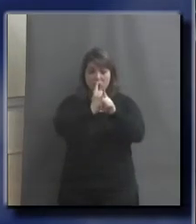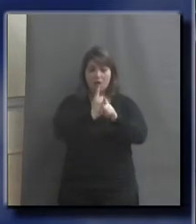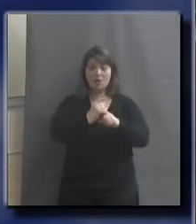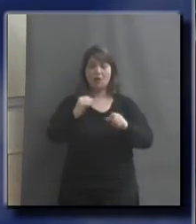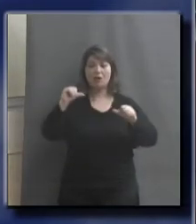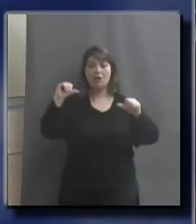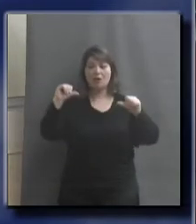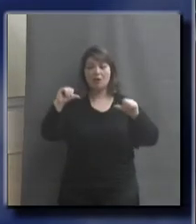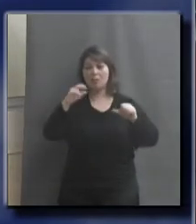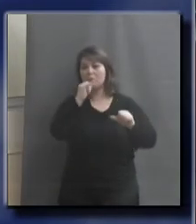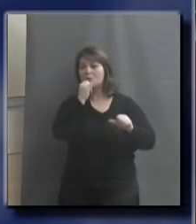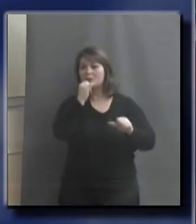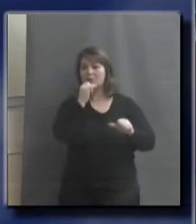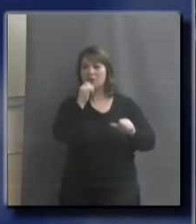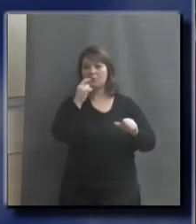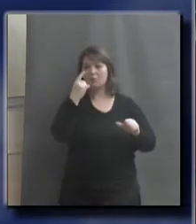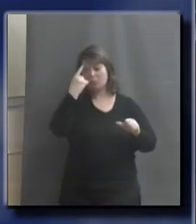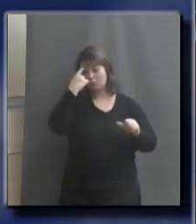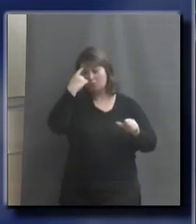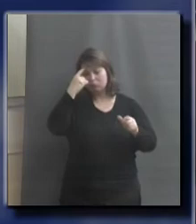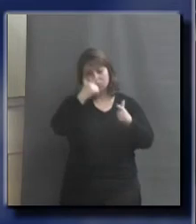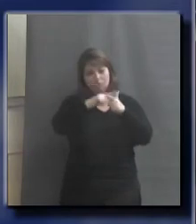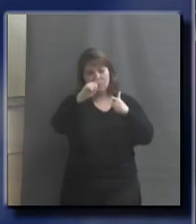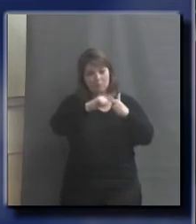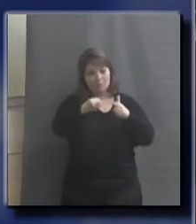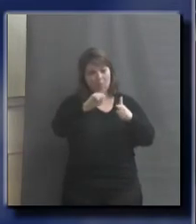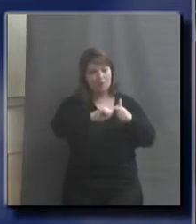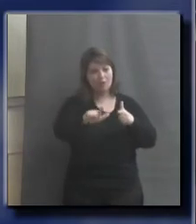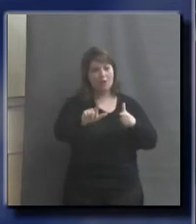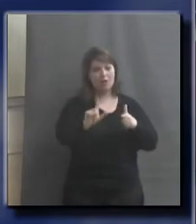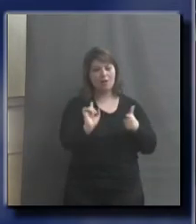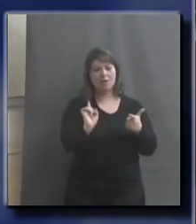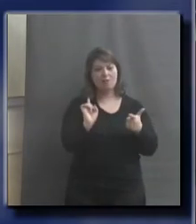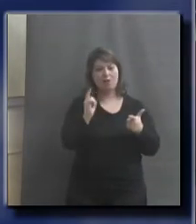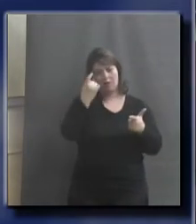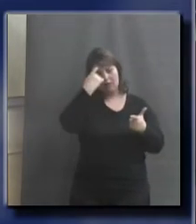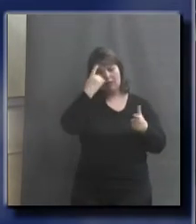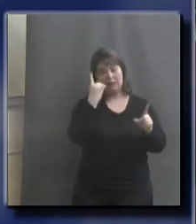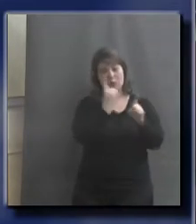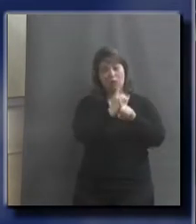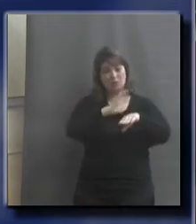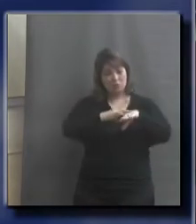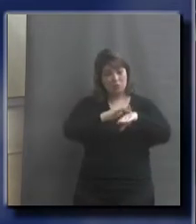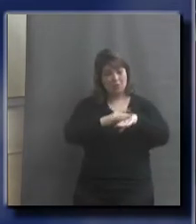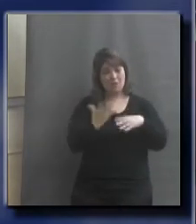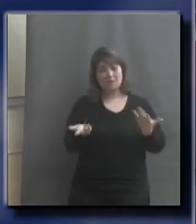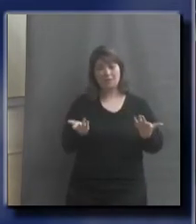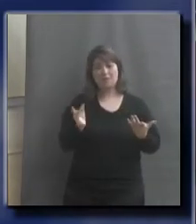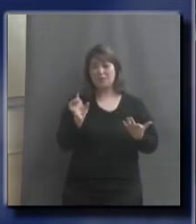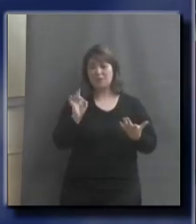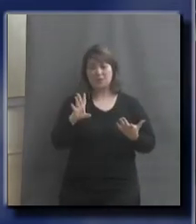de esquizofrenia, por exemplo, ou de egodistonia, qualquer coisa assim, mas não é disso